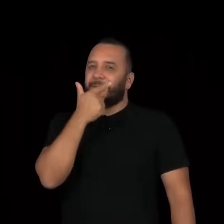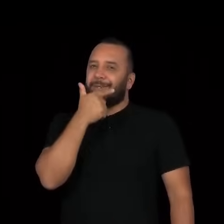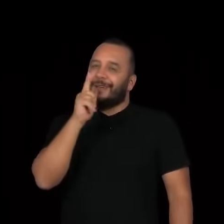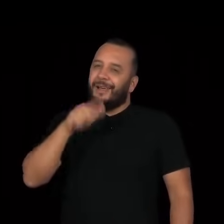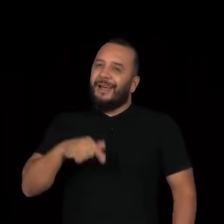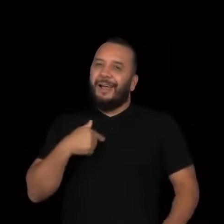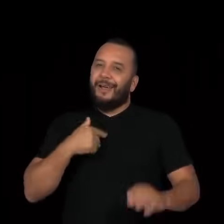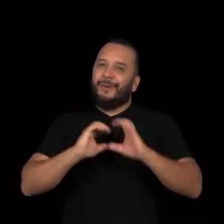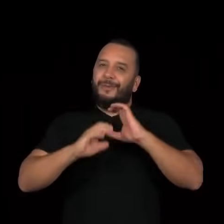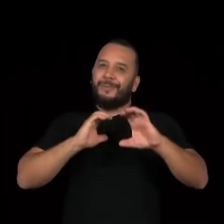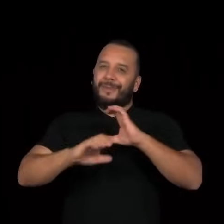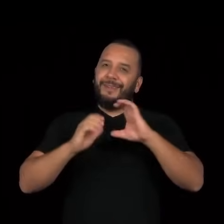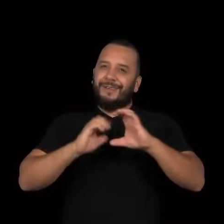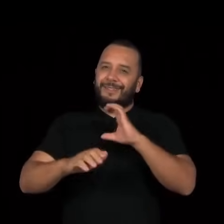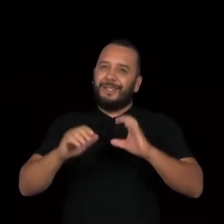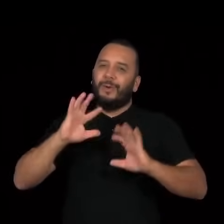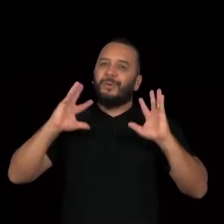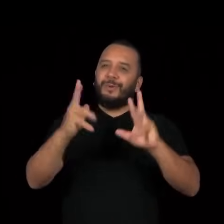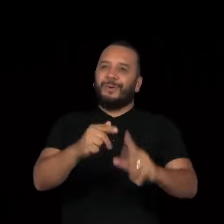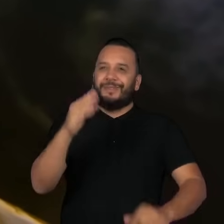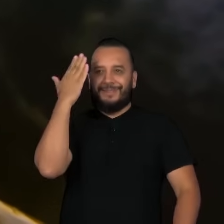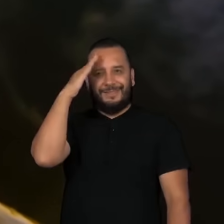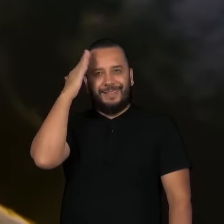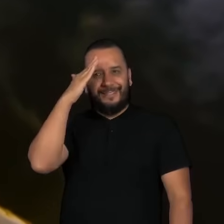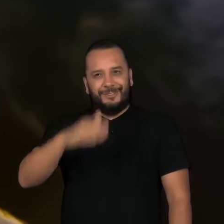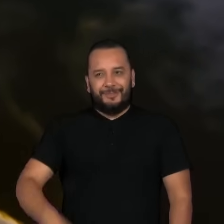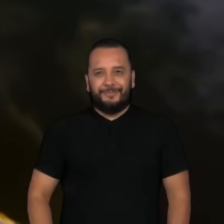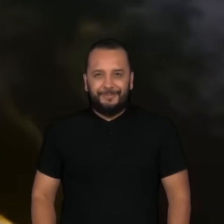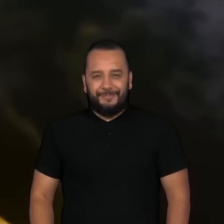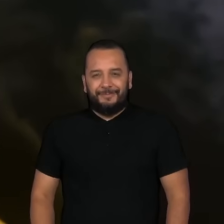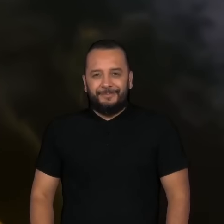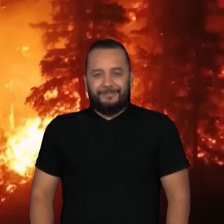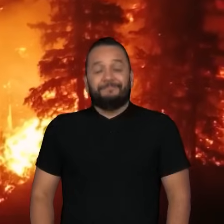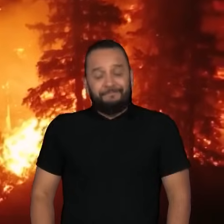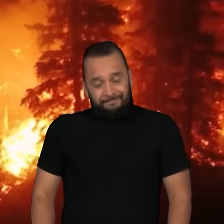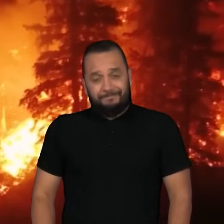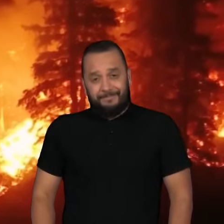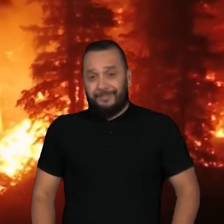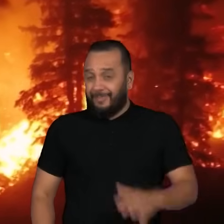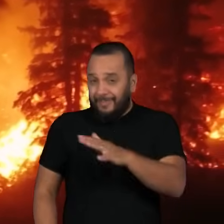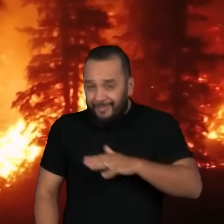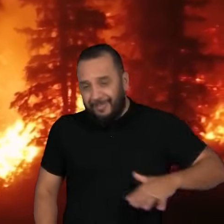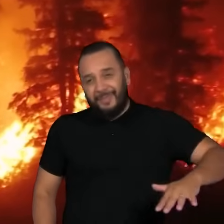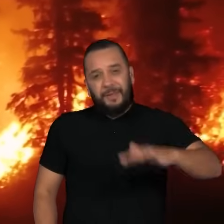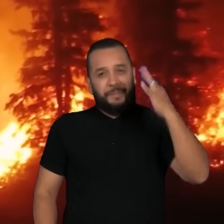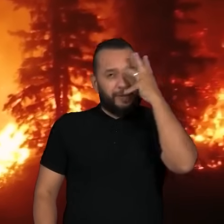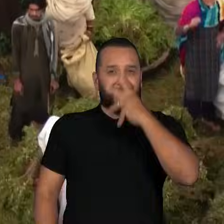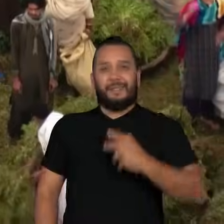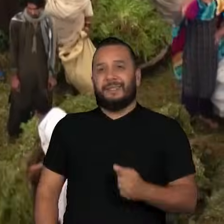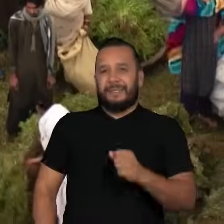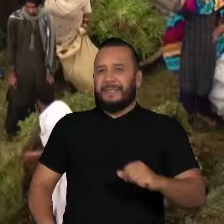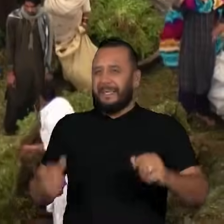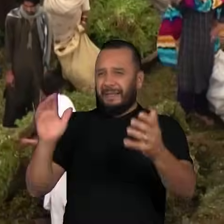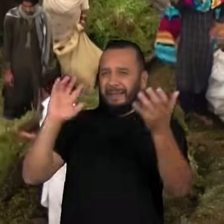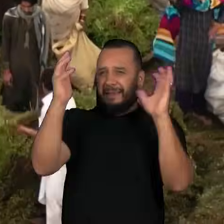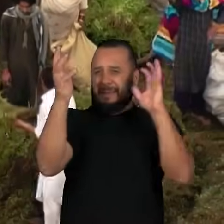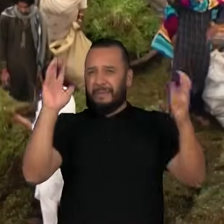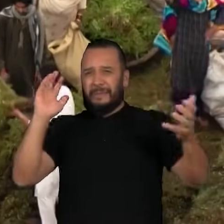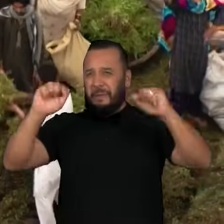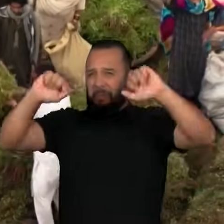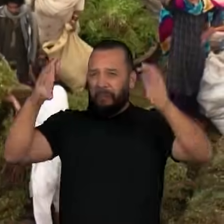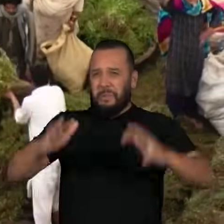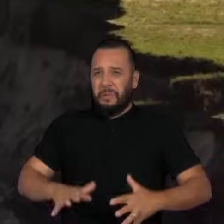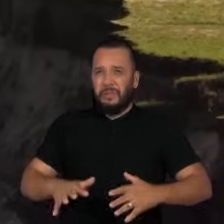only language that everyone understands. As belezas naturais, catástrofes climáticas e os sentimentos